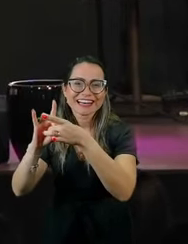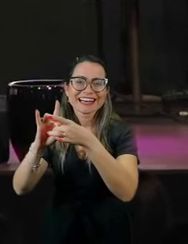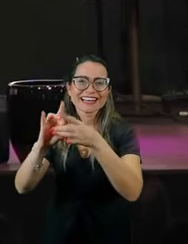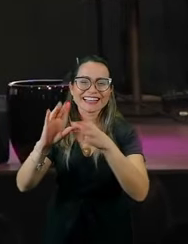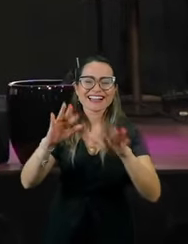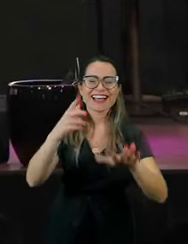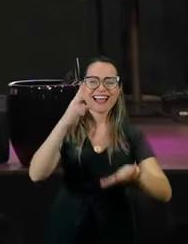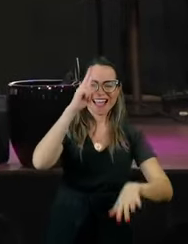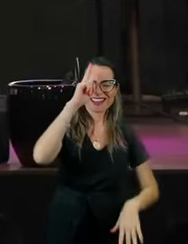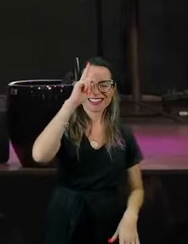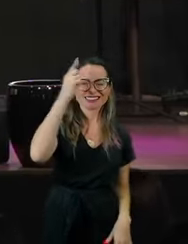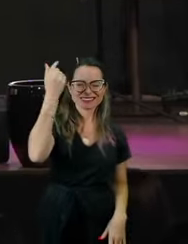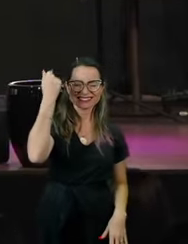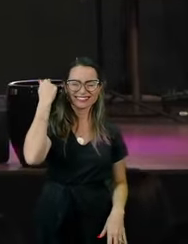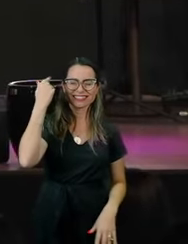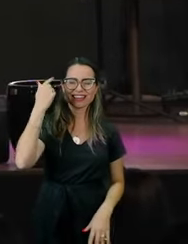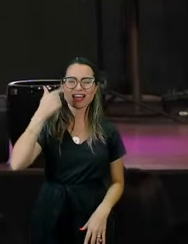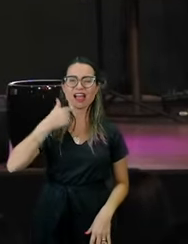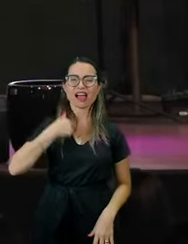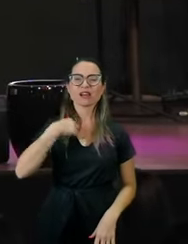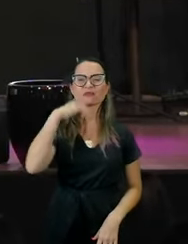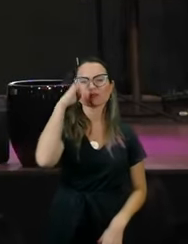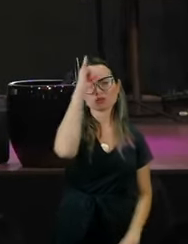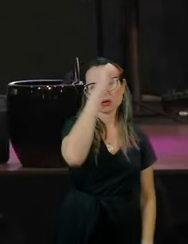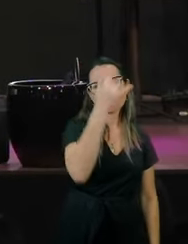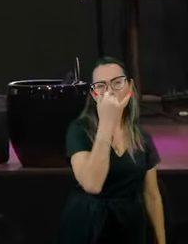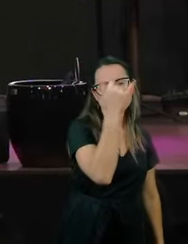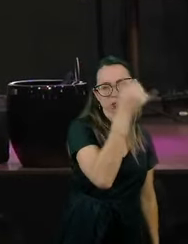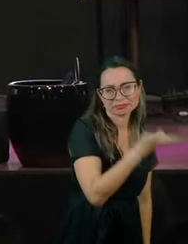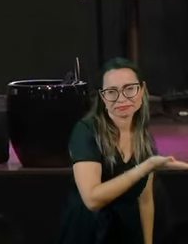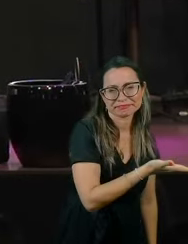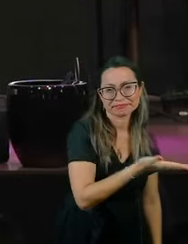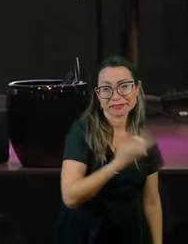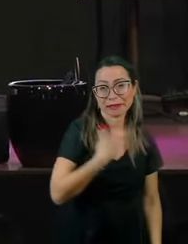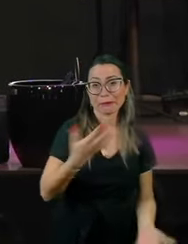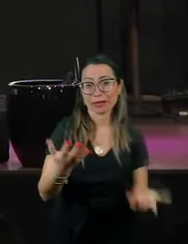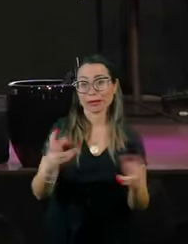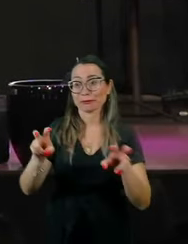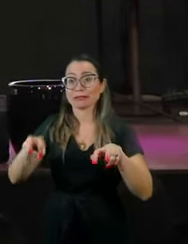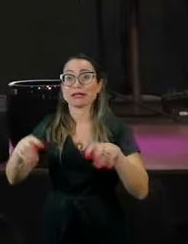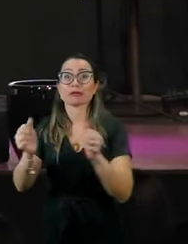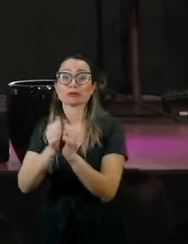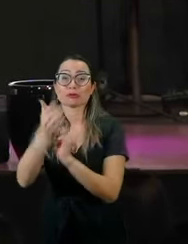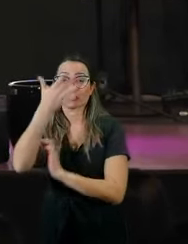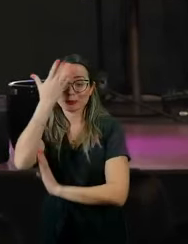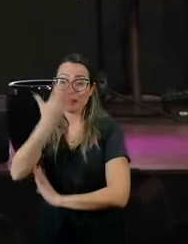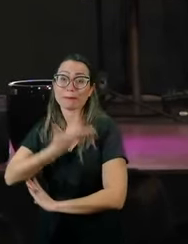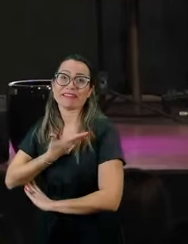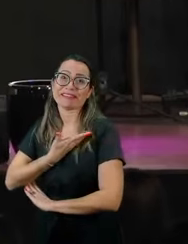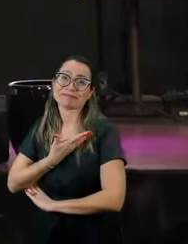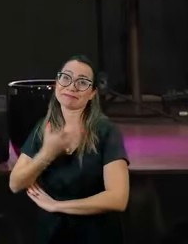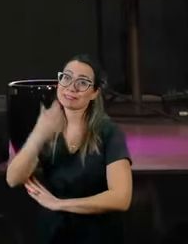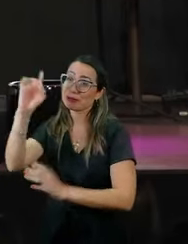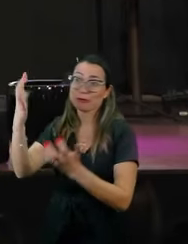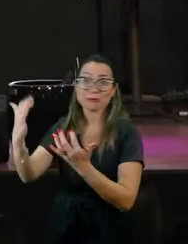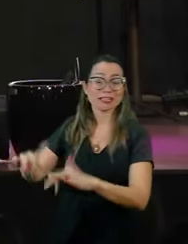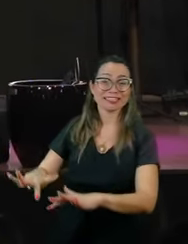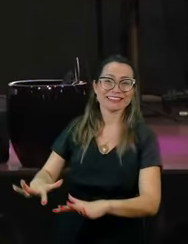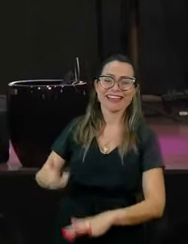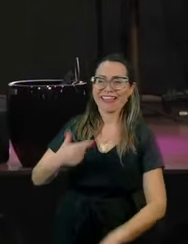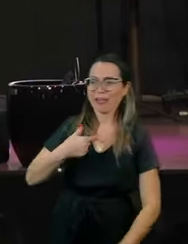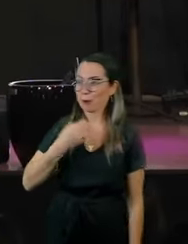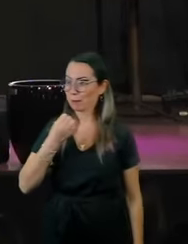na besteira de querer me conectar numa mesa que não era para mim. E eu pensei assim, ai que bom, nessa mesa